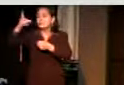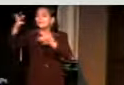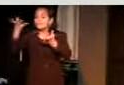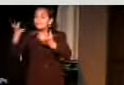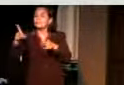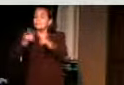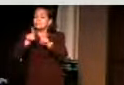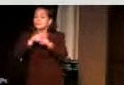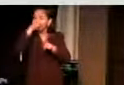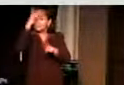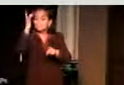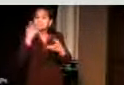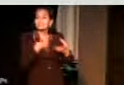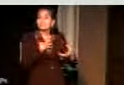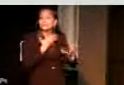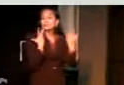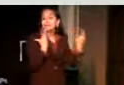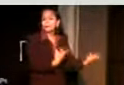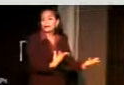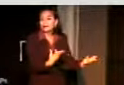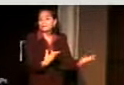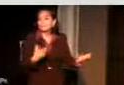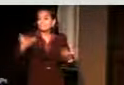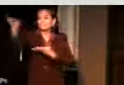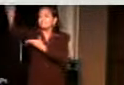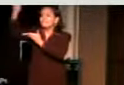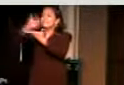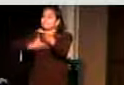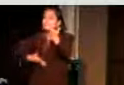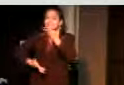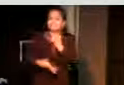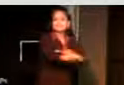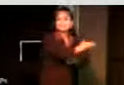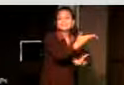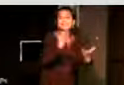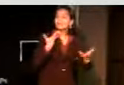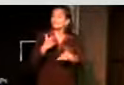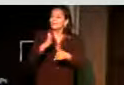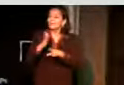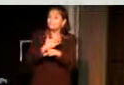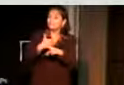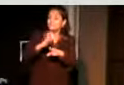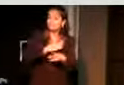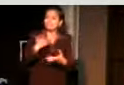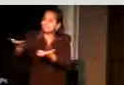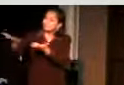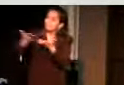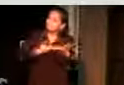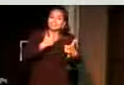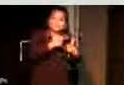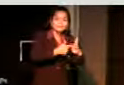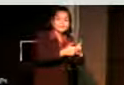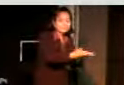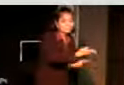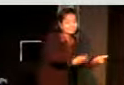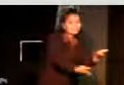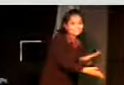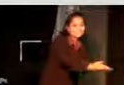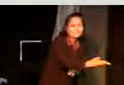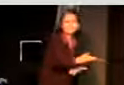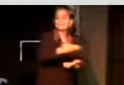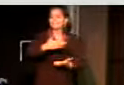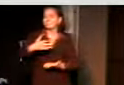quero que outros estejam também é um piquenique espiritual que eu quero dividir com todos mesmo que eu